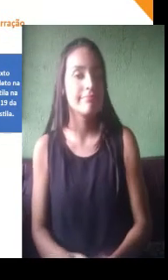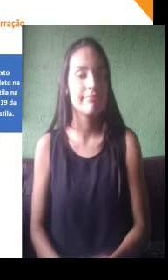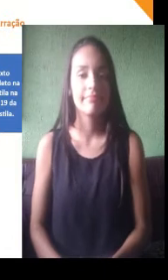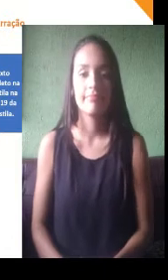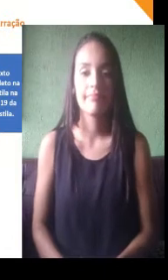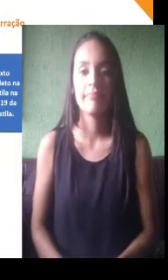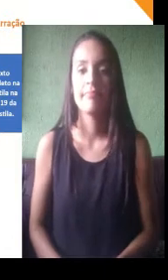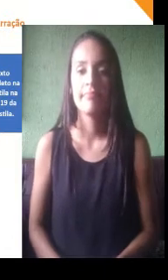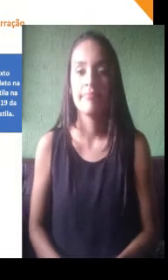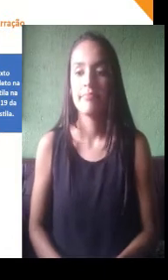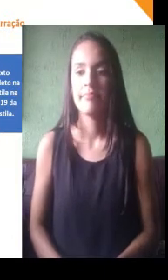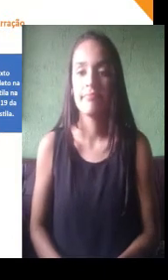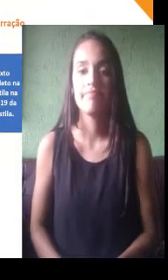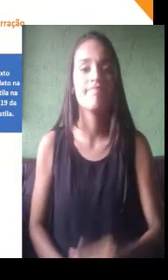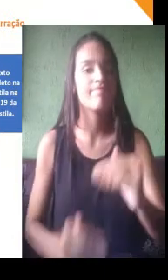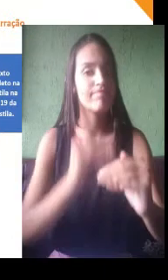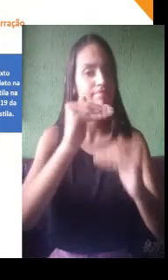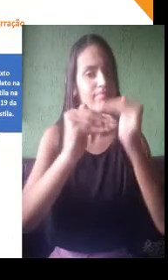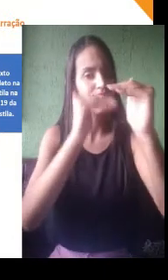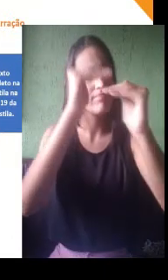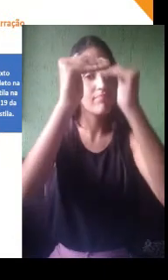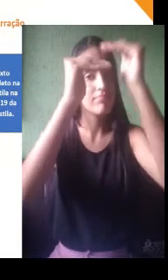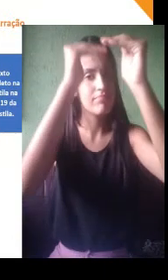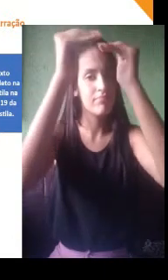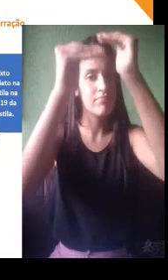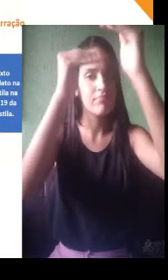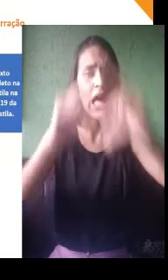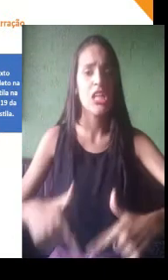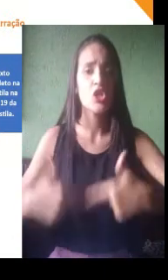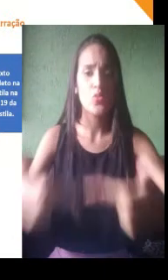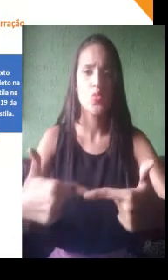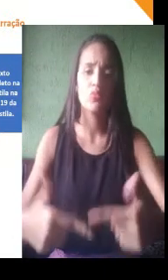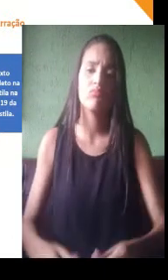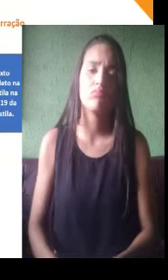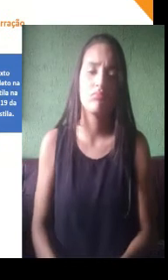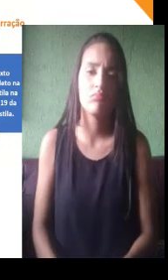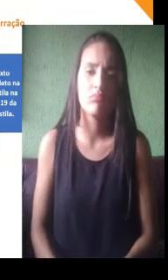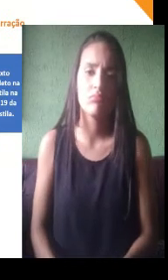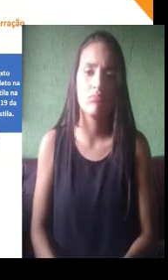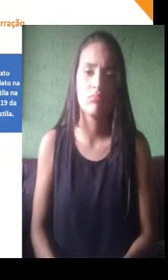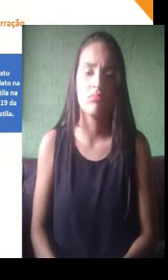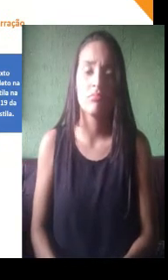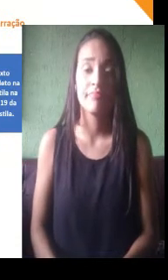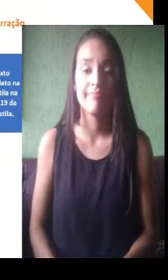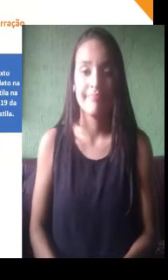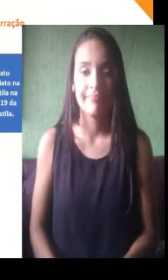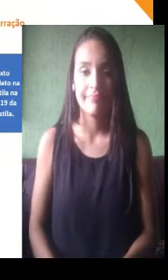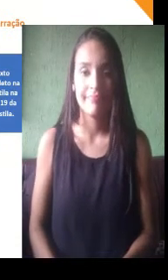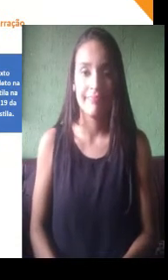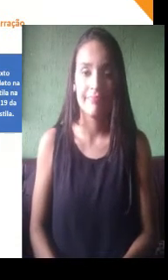a narração. Então, vejam, outro dia, olha a marca de temporal aqui, e olha as ações